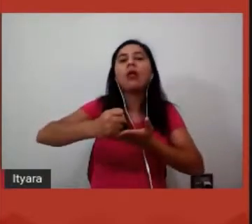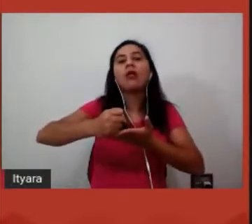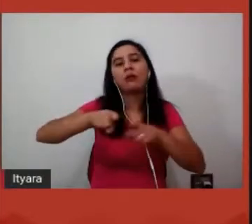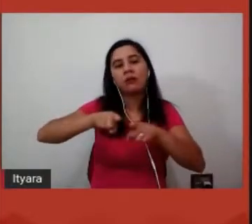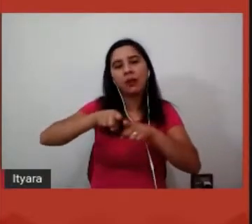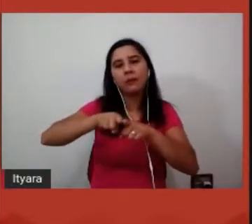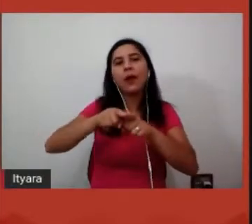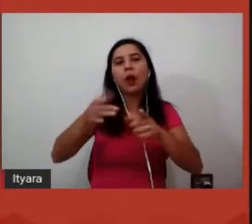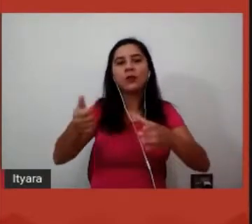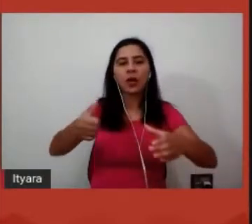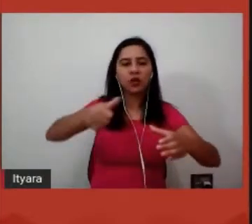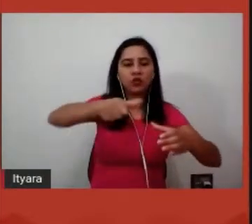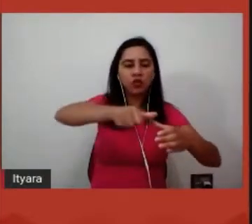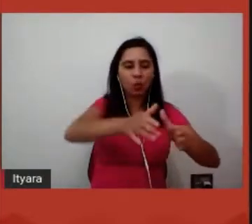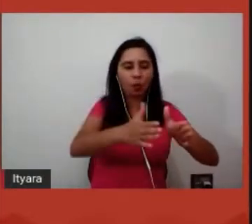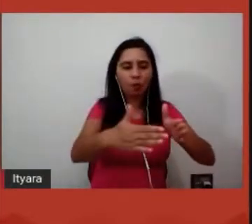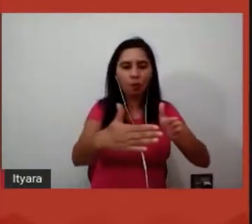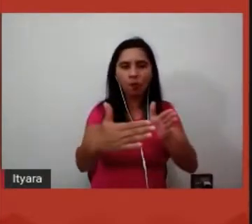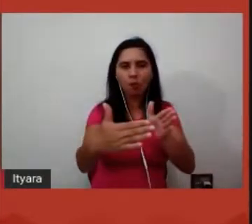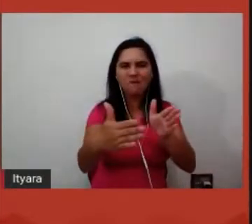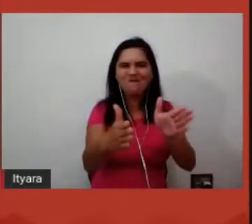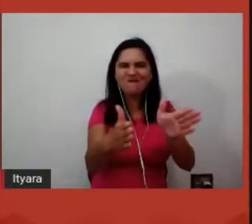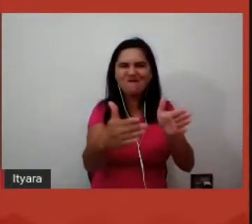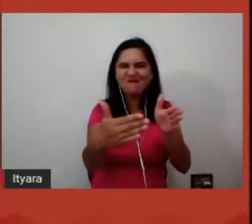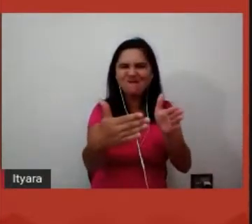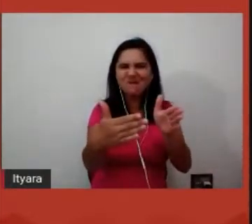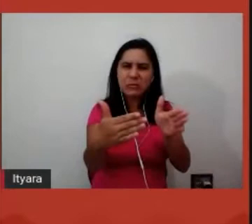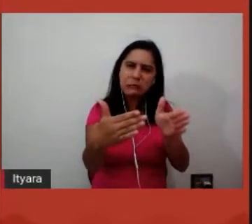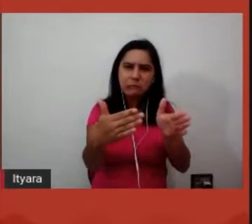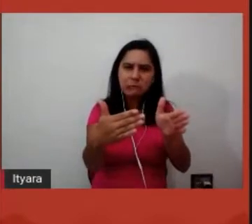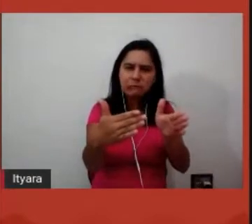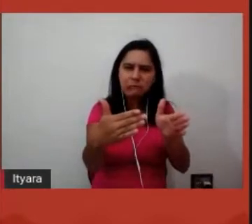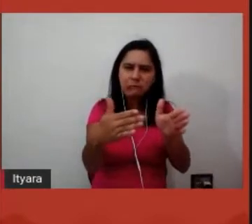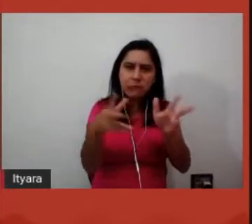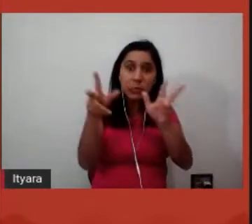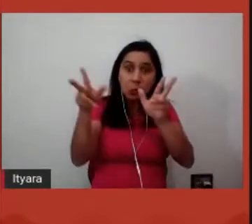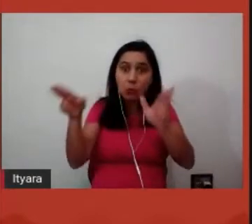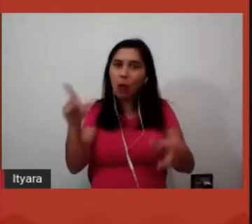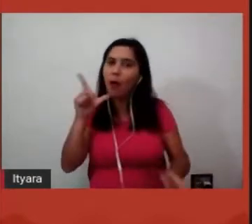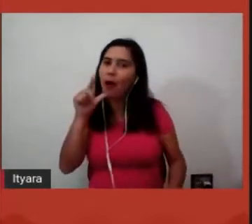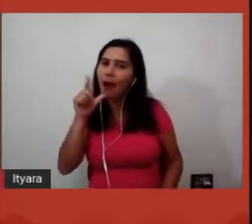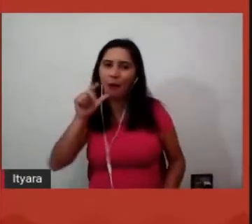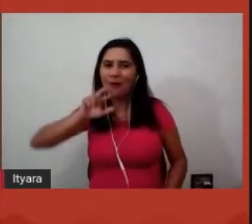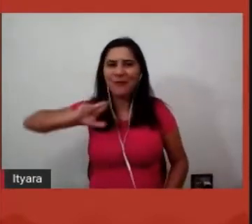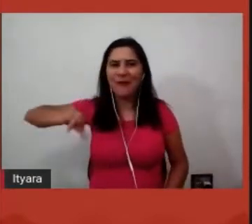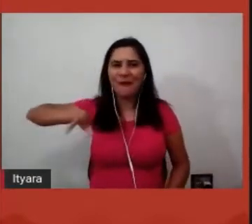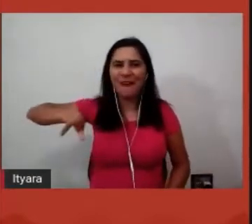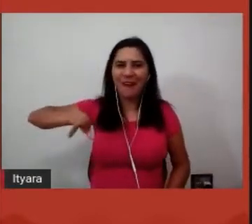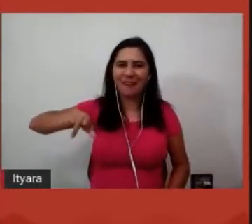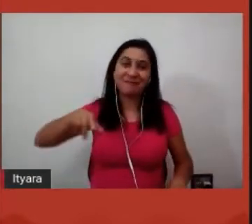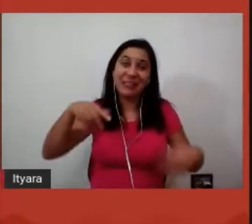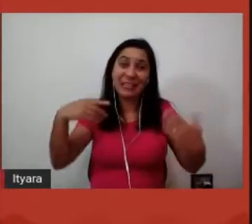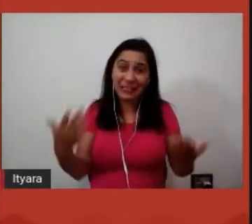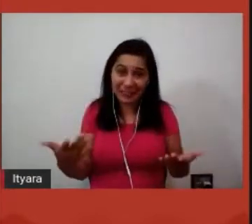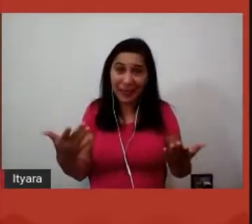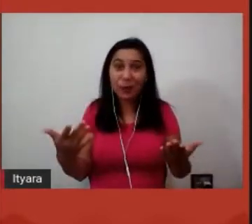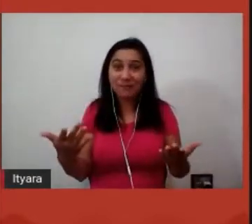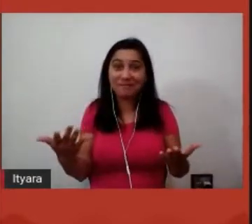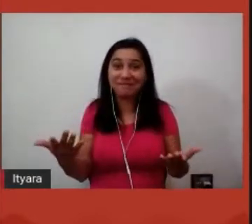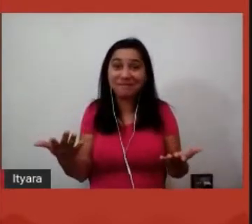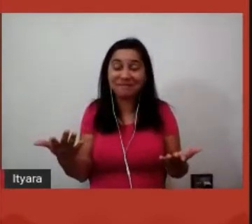aos recipientes, mas não igual a água, né? Então, o gato tá pro mingau.